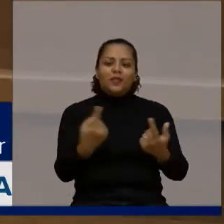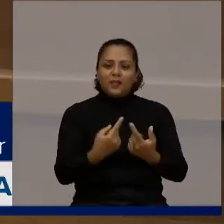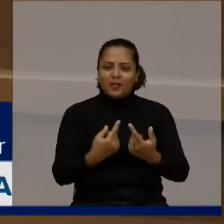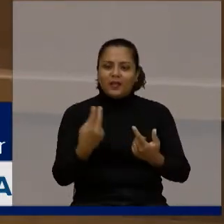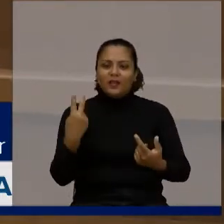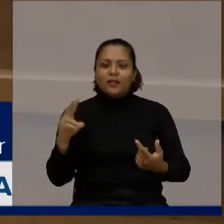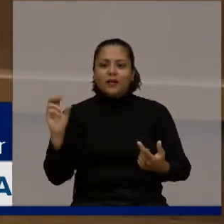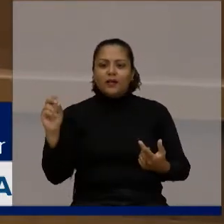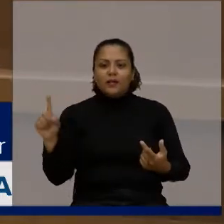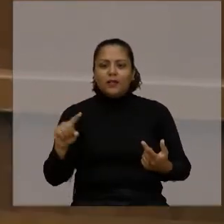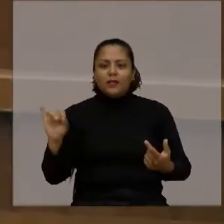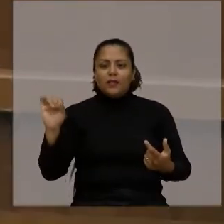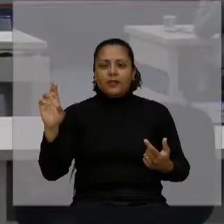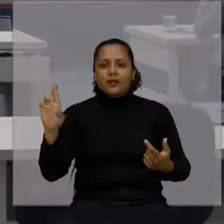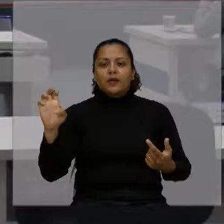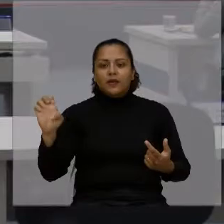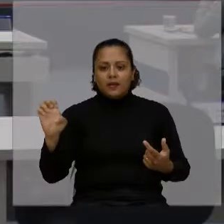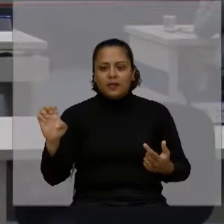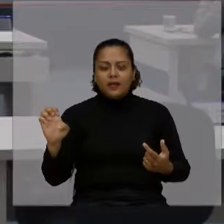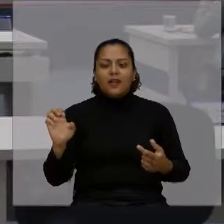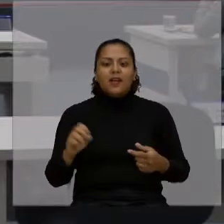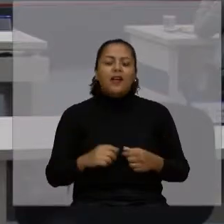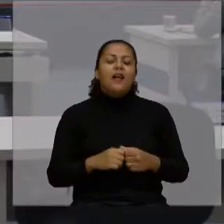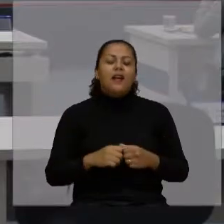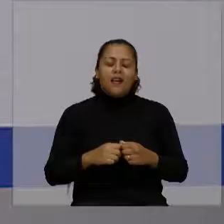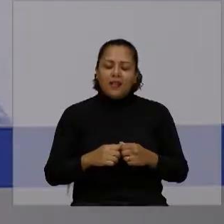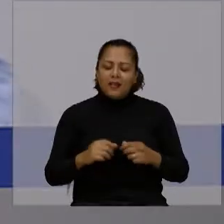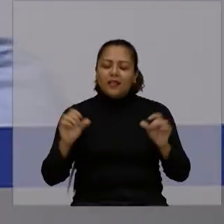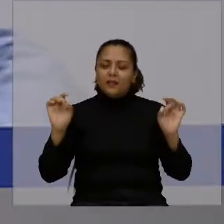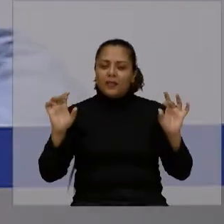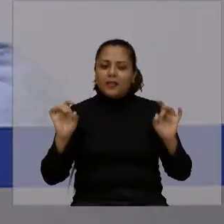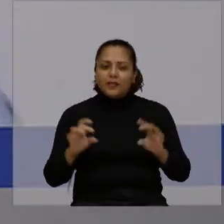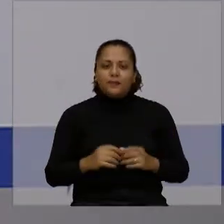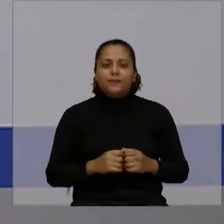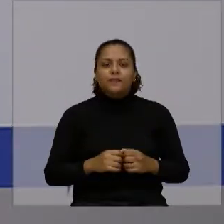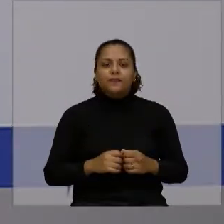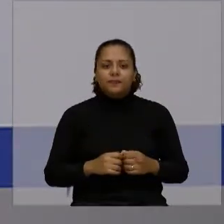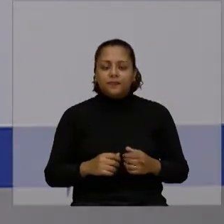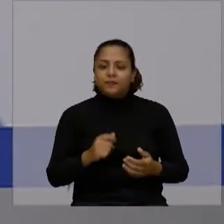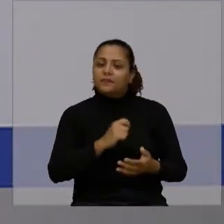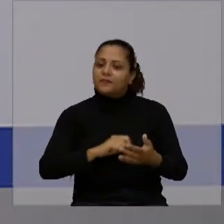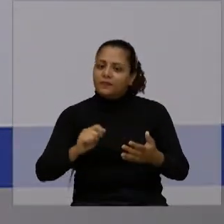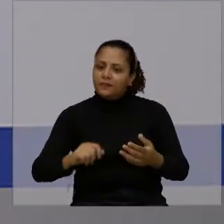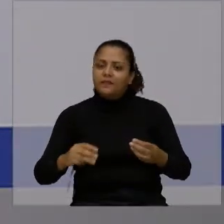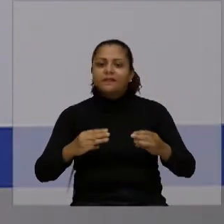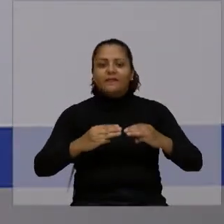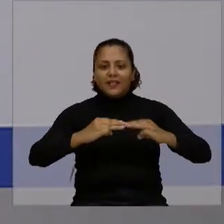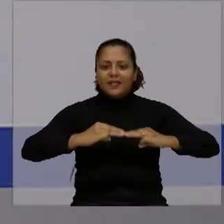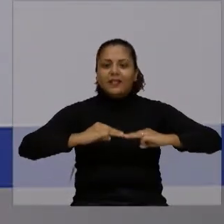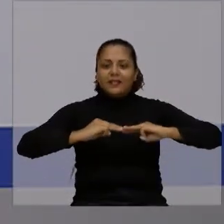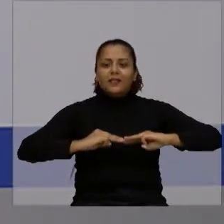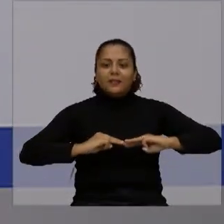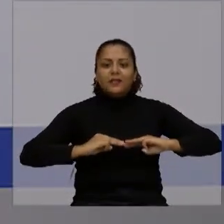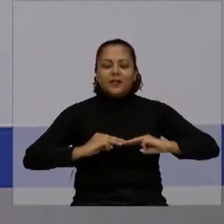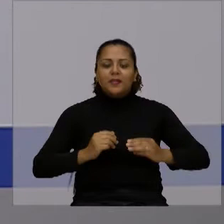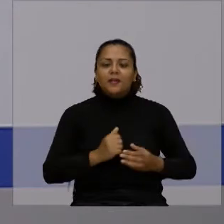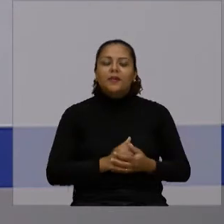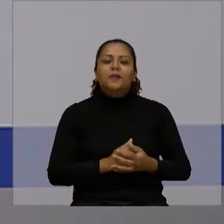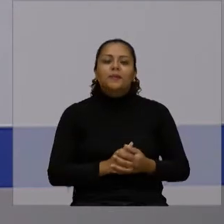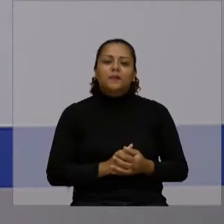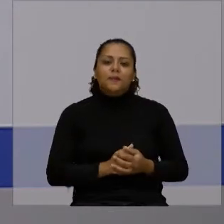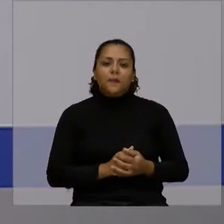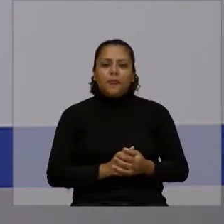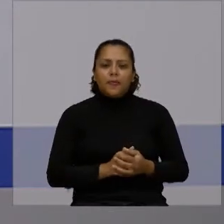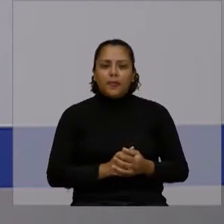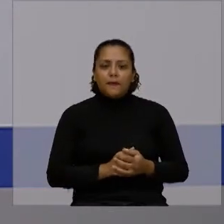de assinar também. Um prazer, Vossa Excelência, assinar a moção de apoio a Osiris Silva. Senhores,